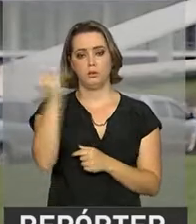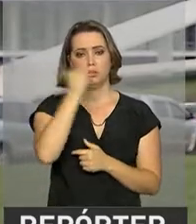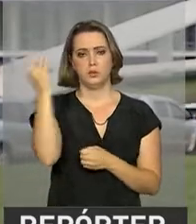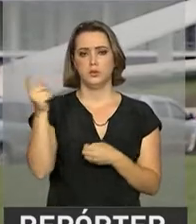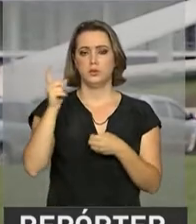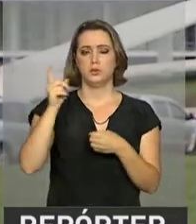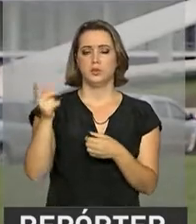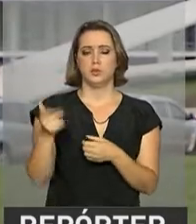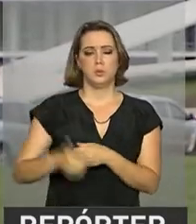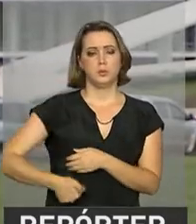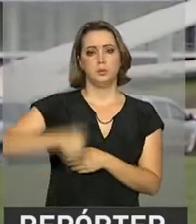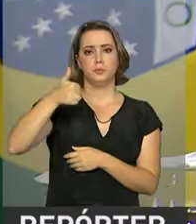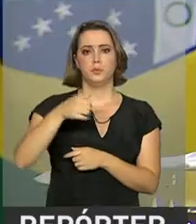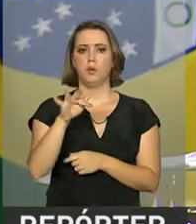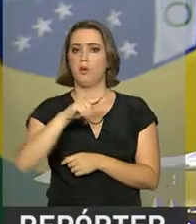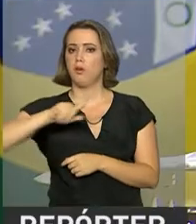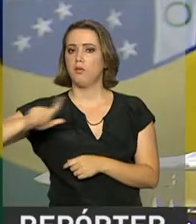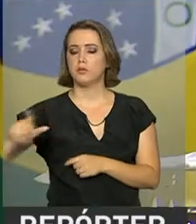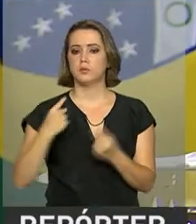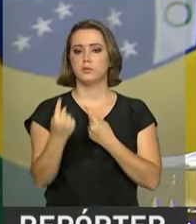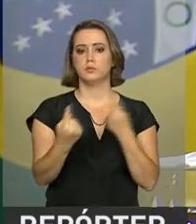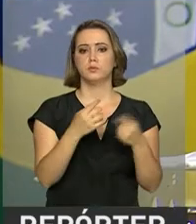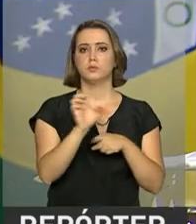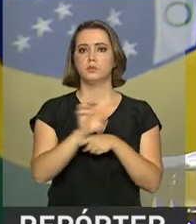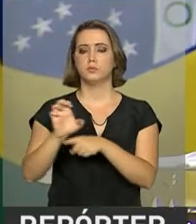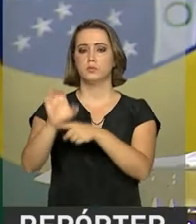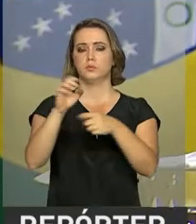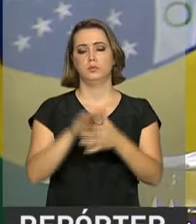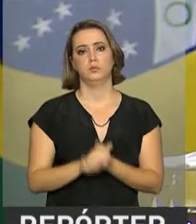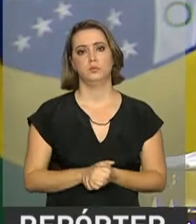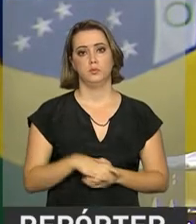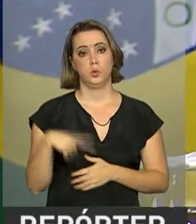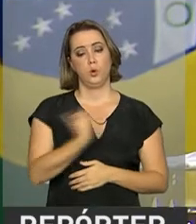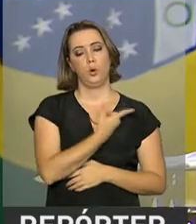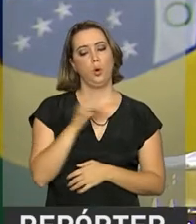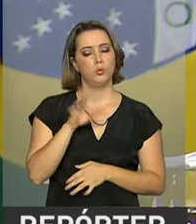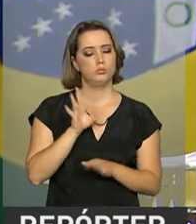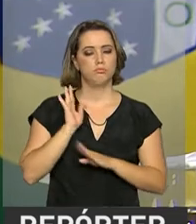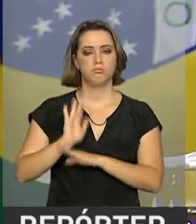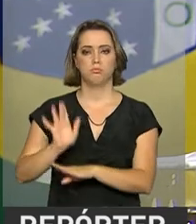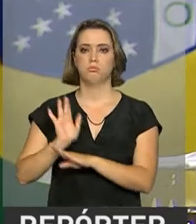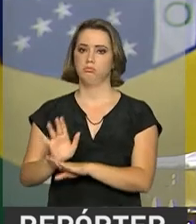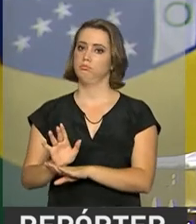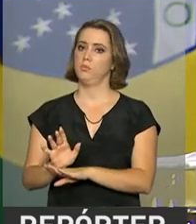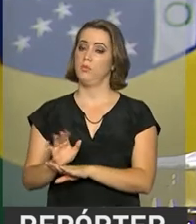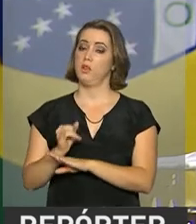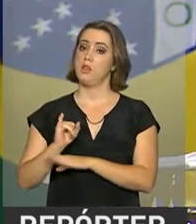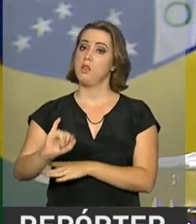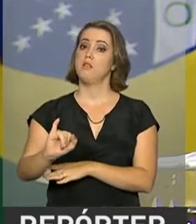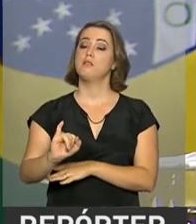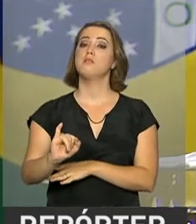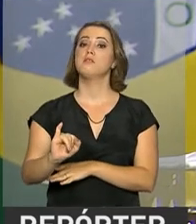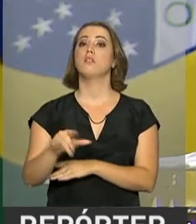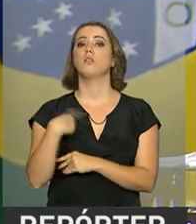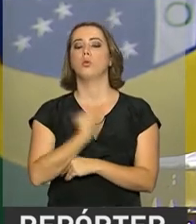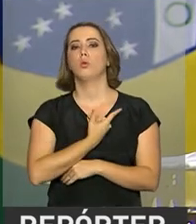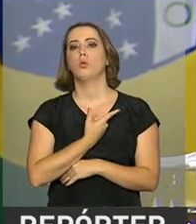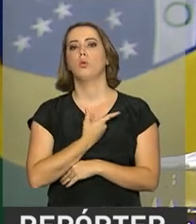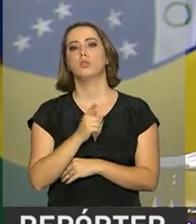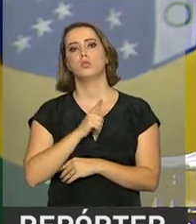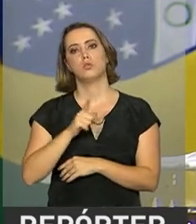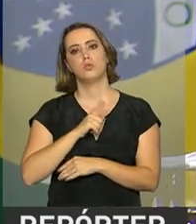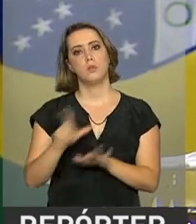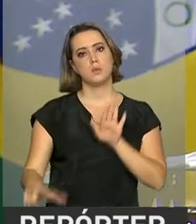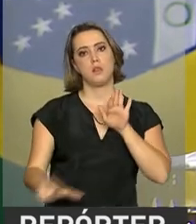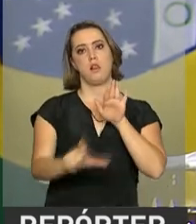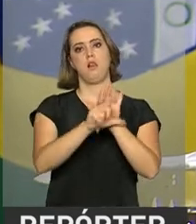fiscal dos estados nós só poderemos auxiliar a união federal se nós tivermos essa conjugação a lei